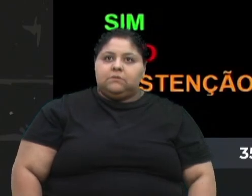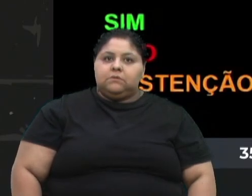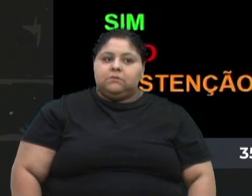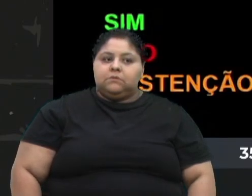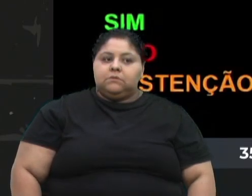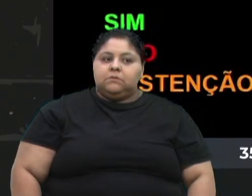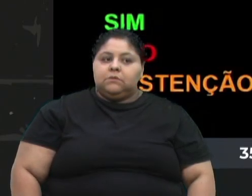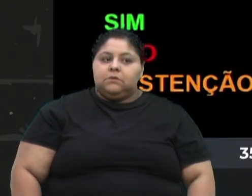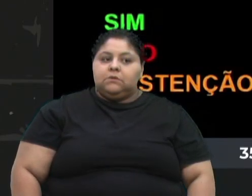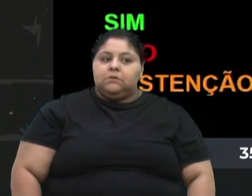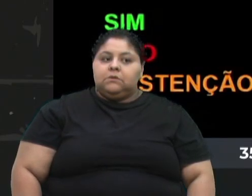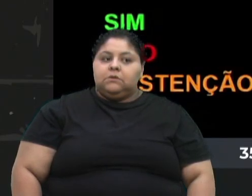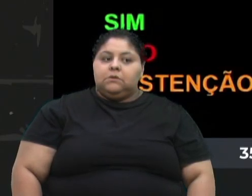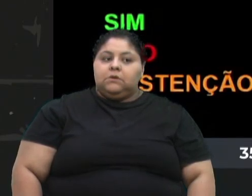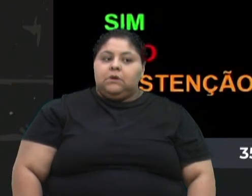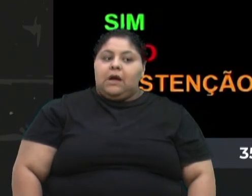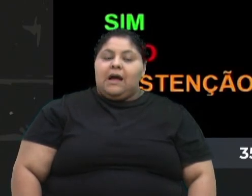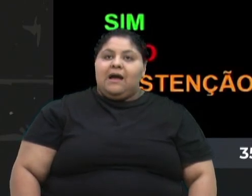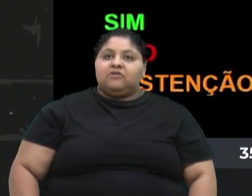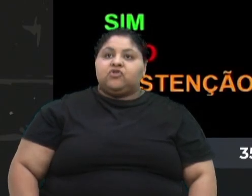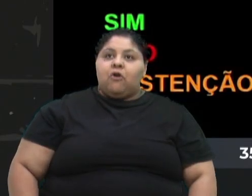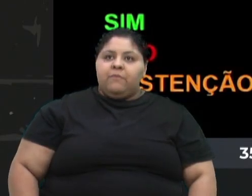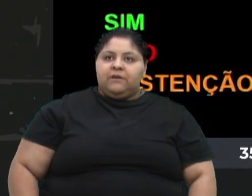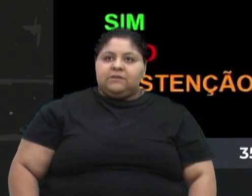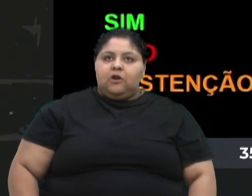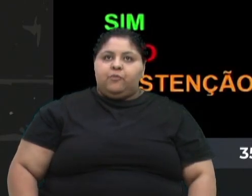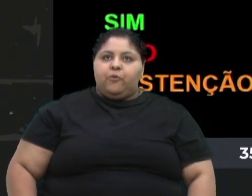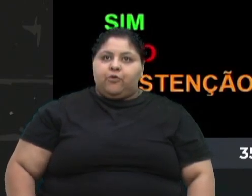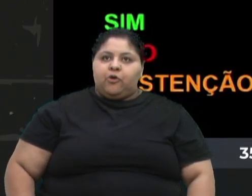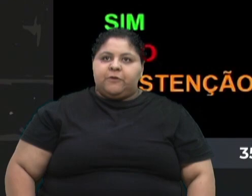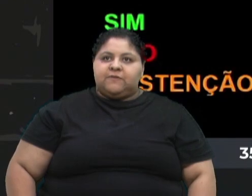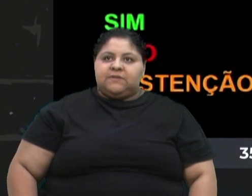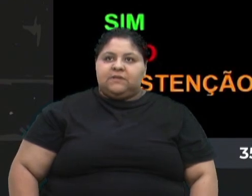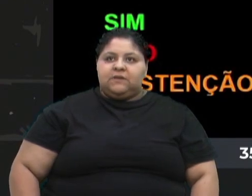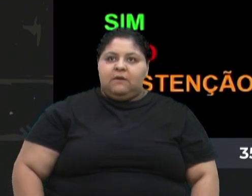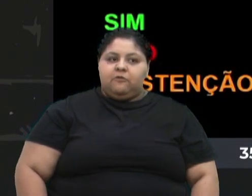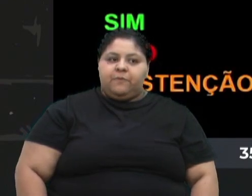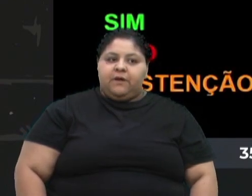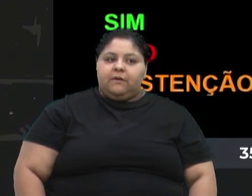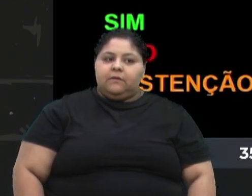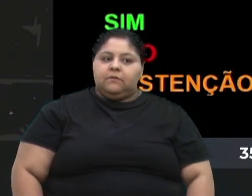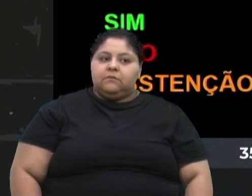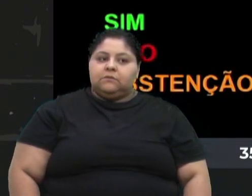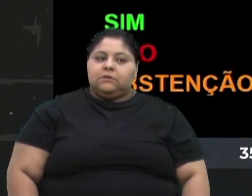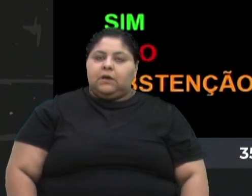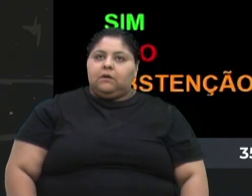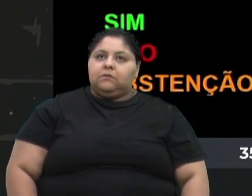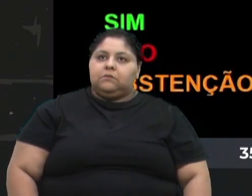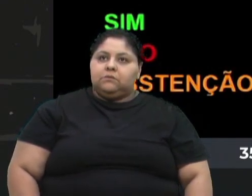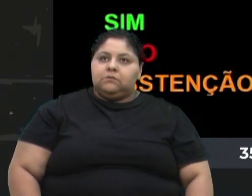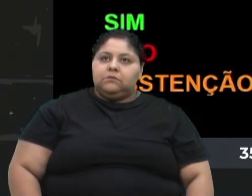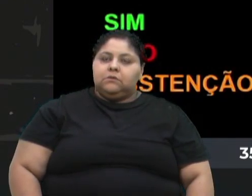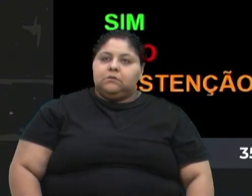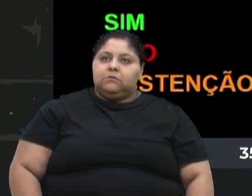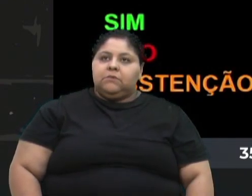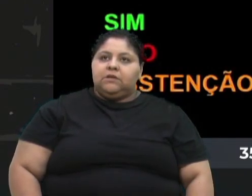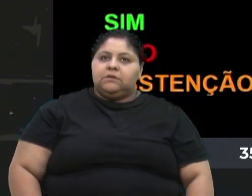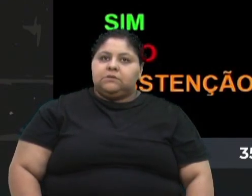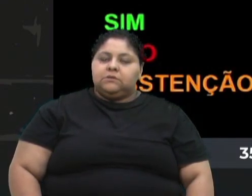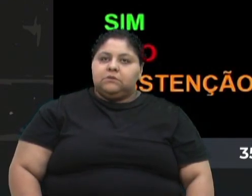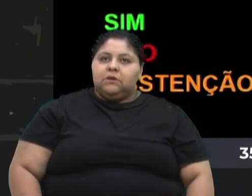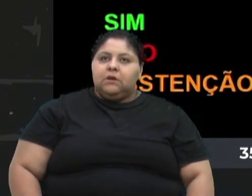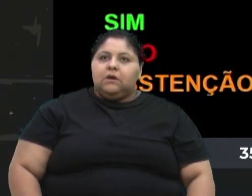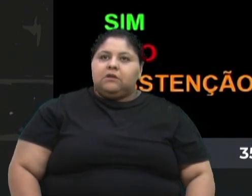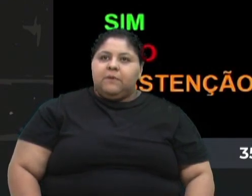sim. Voto sim, senhor presidente. Clóvis Xuxa vota sim. Lucas Dil vota sim. Vereador Meneguzzi